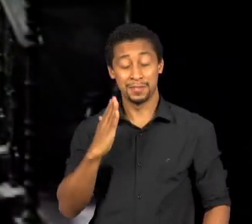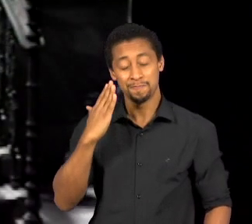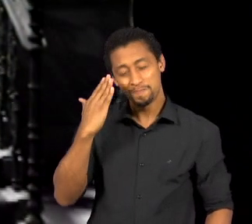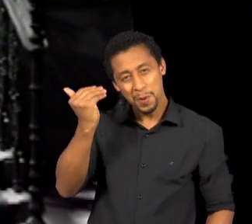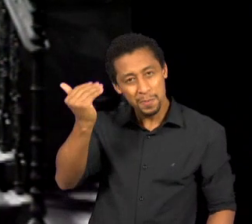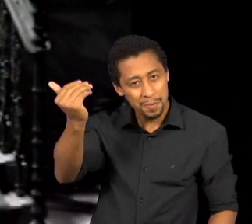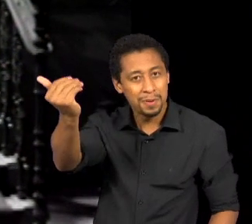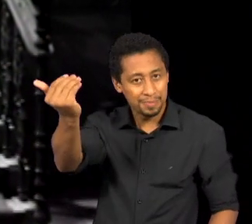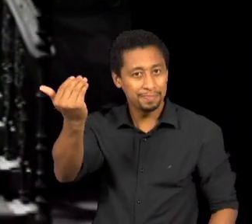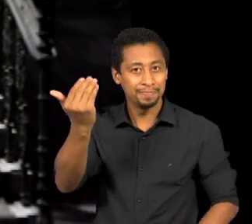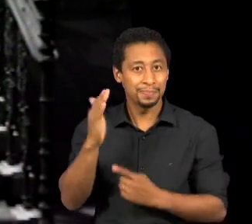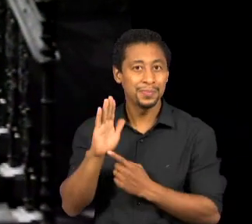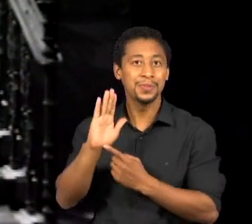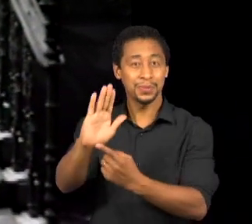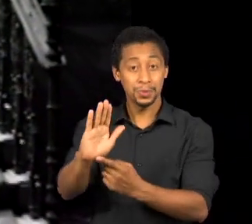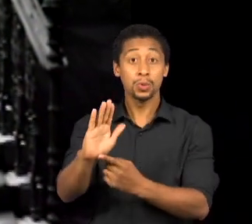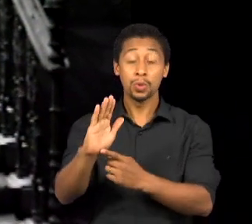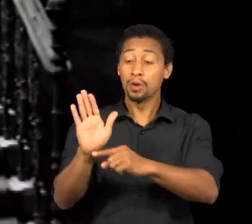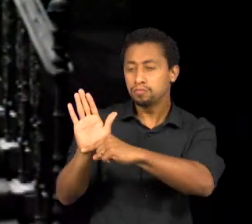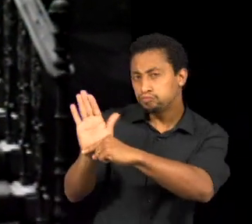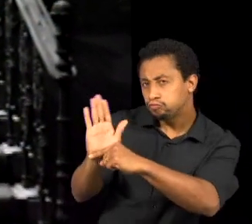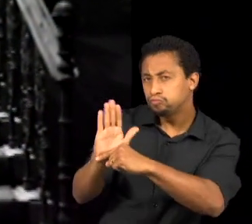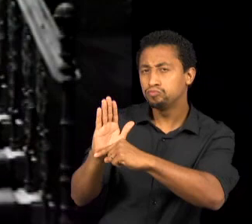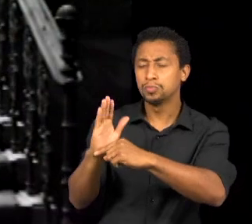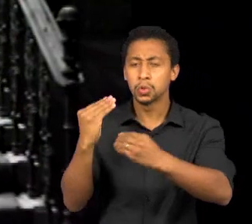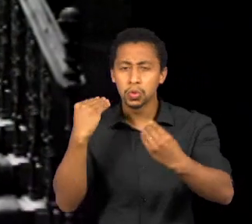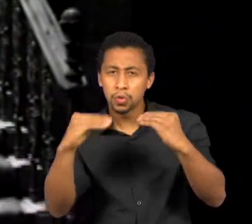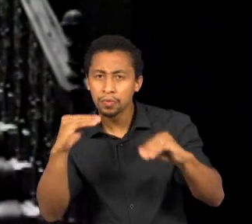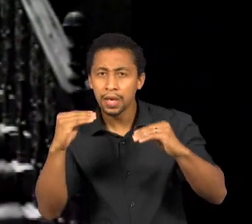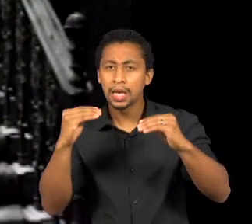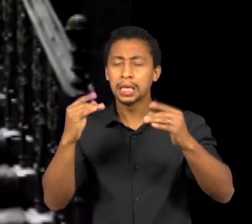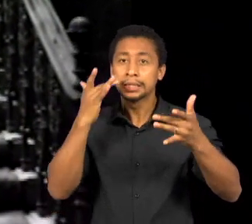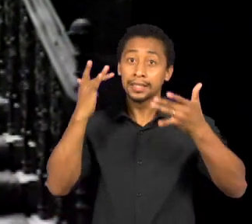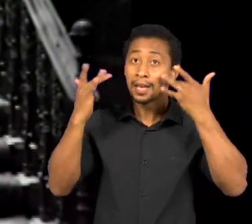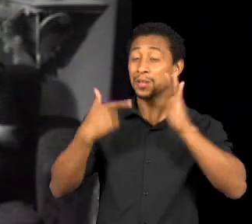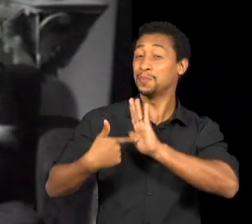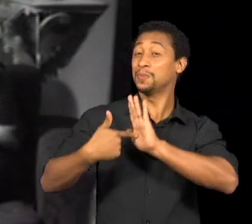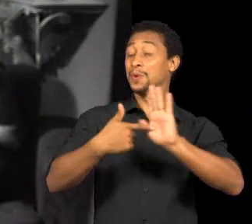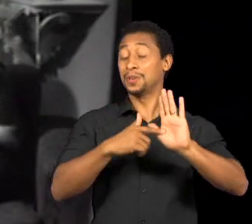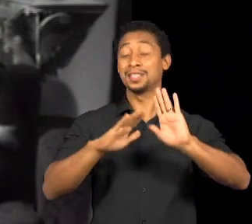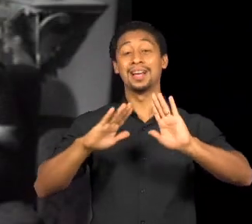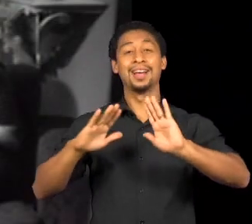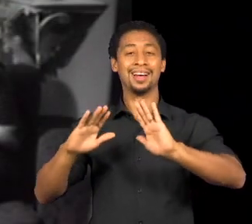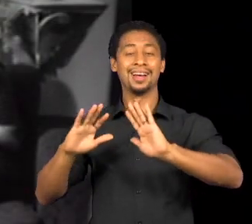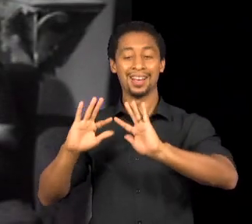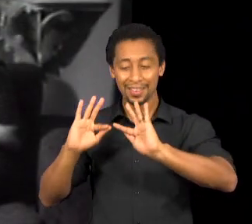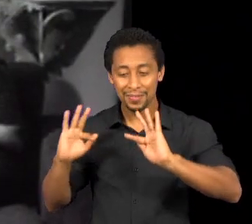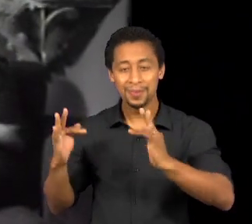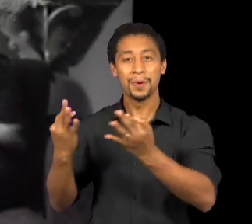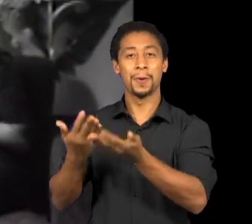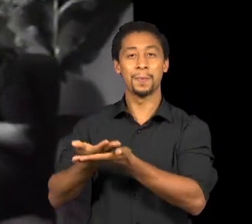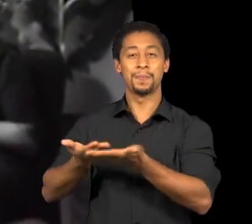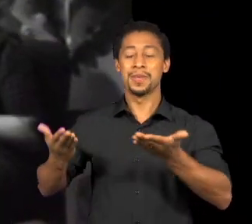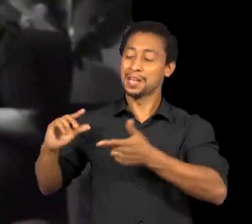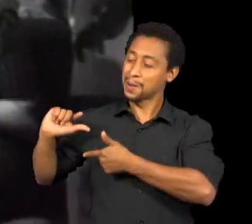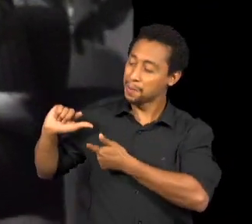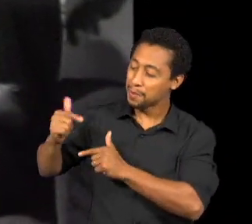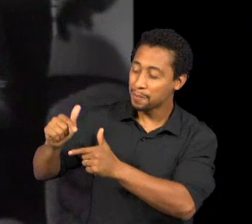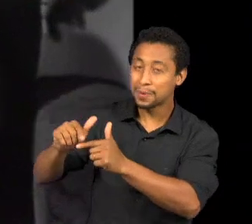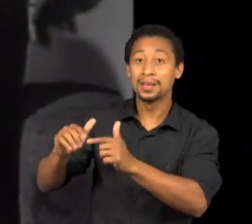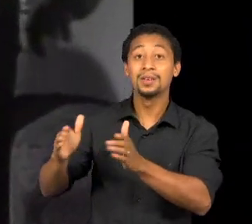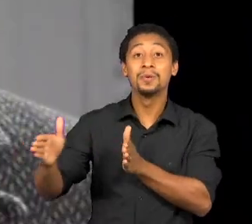Suas obras quase sempre relatam a decadência das famílias patriarcais de ruralistas frente à ascensão da